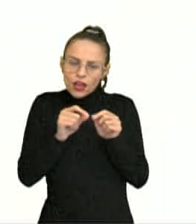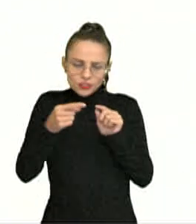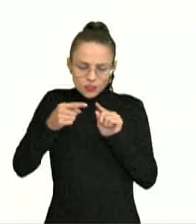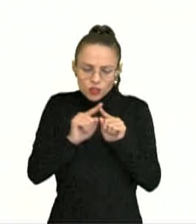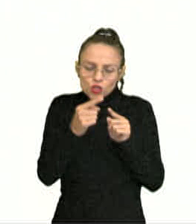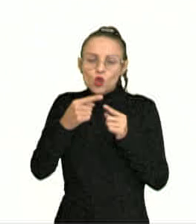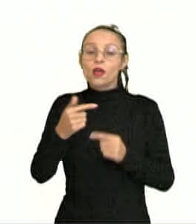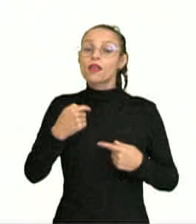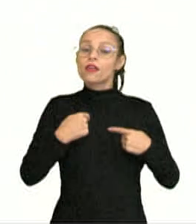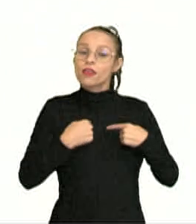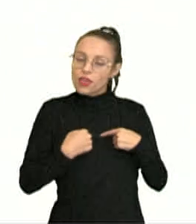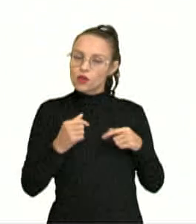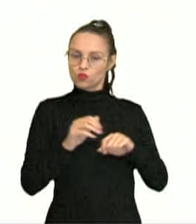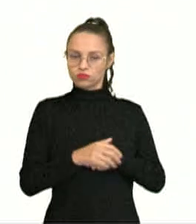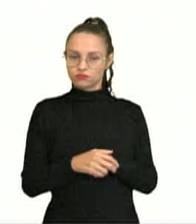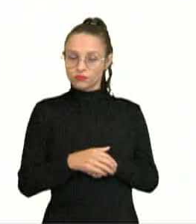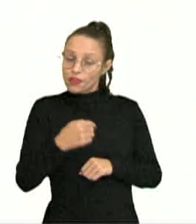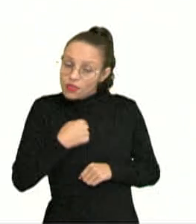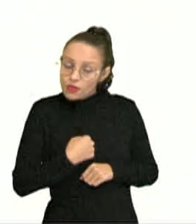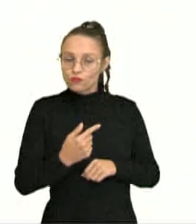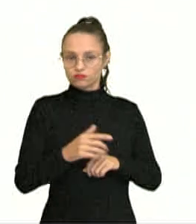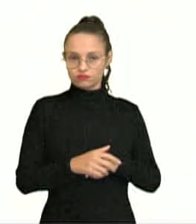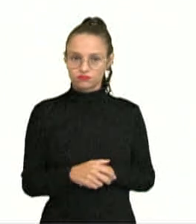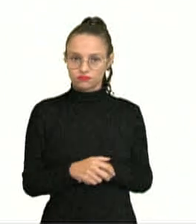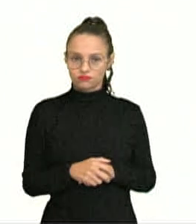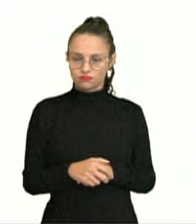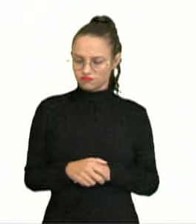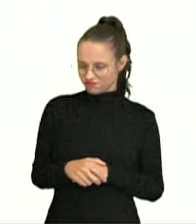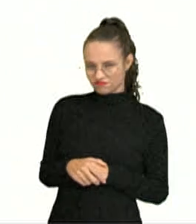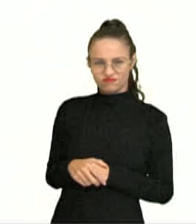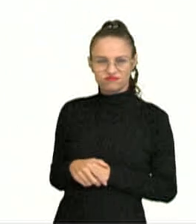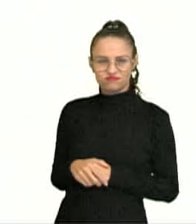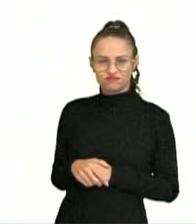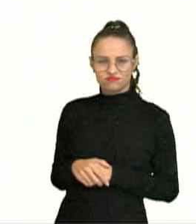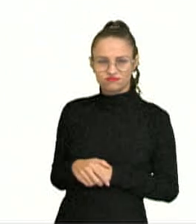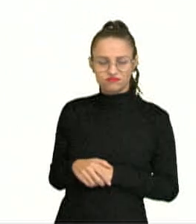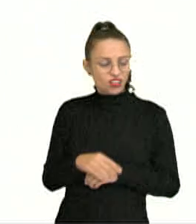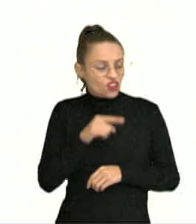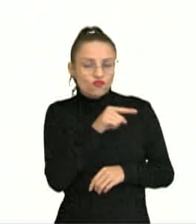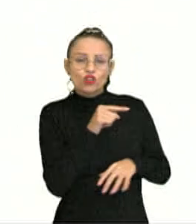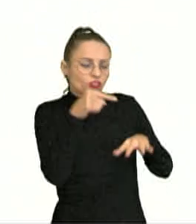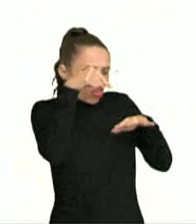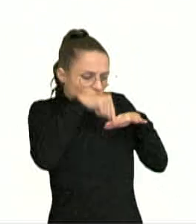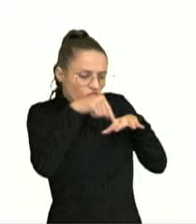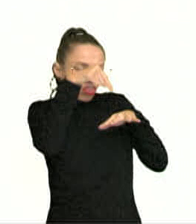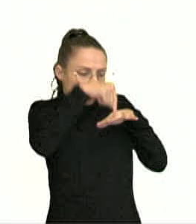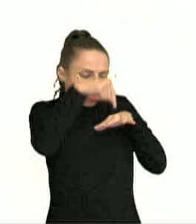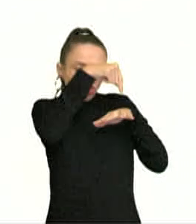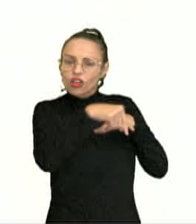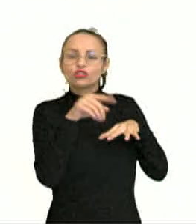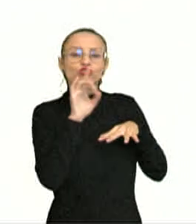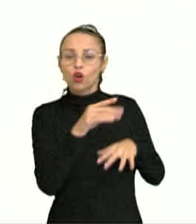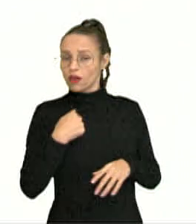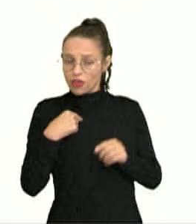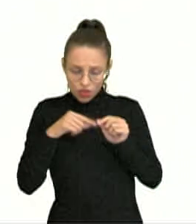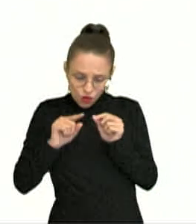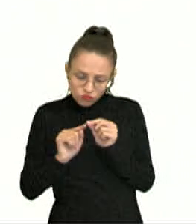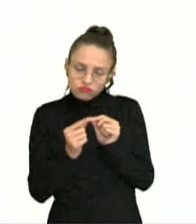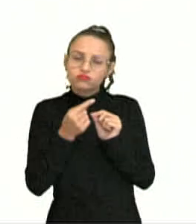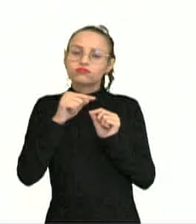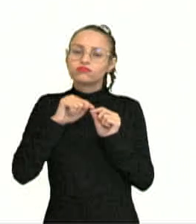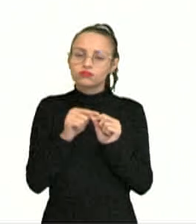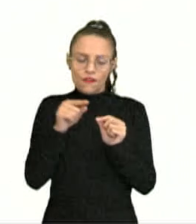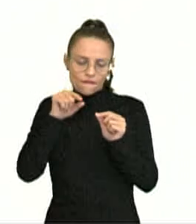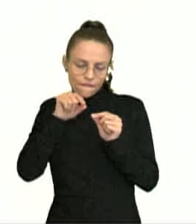sou eu? E muito eu? Você fura o pano, nada mais. Eu é que coso, prendo